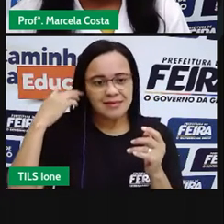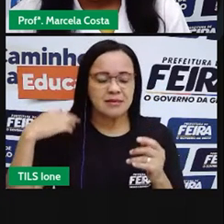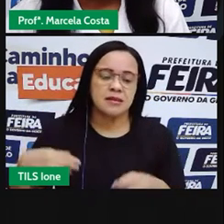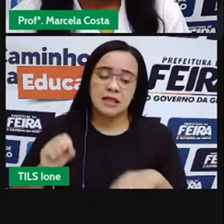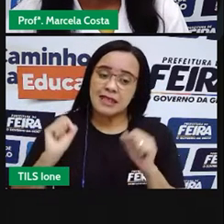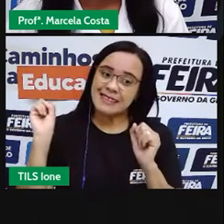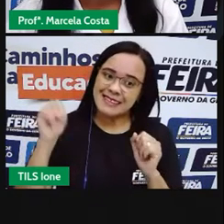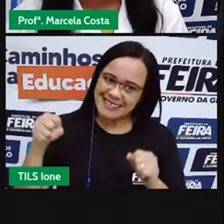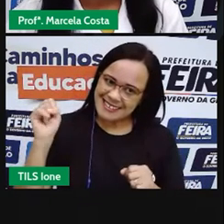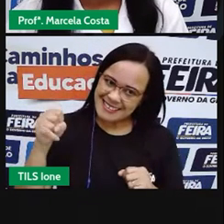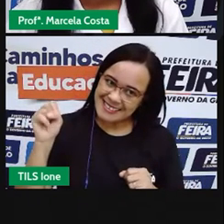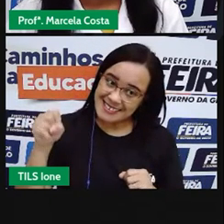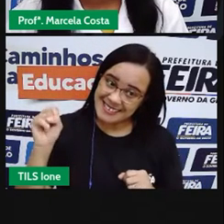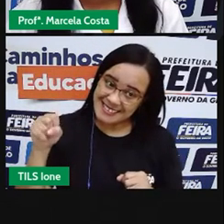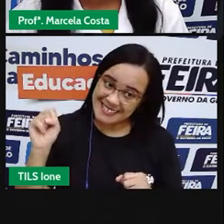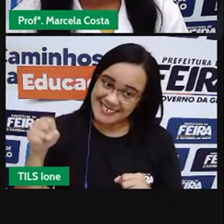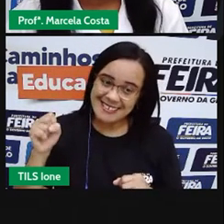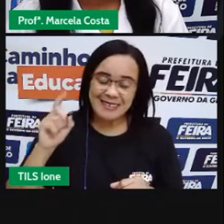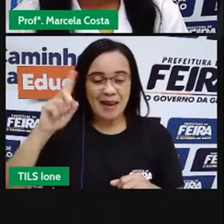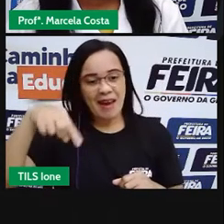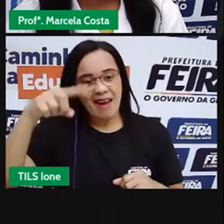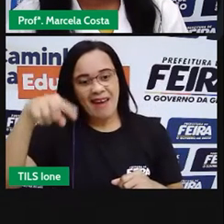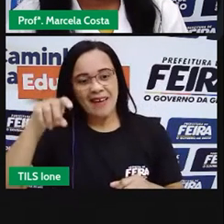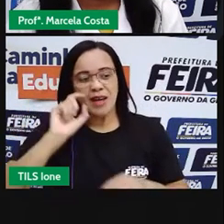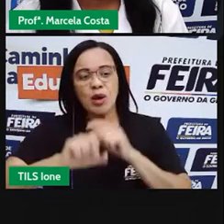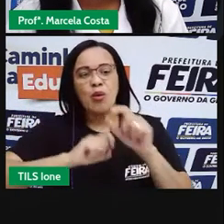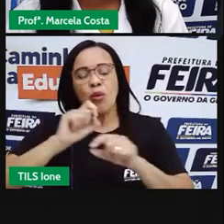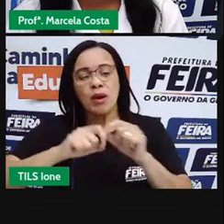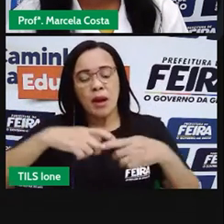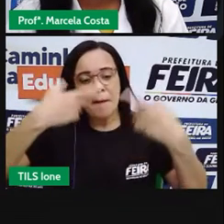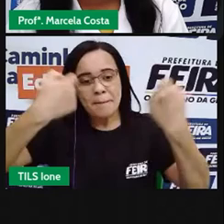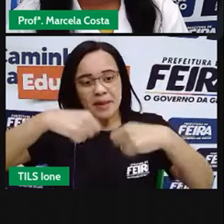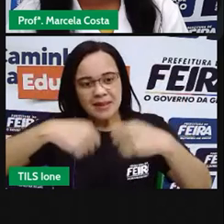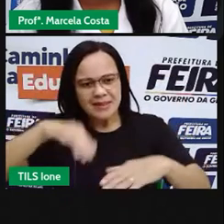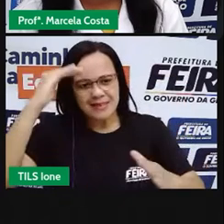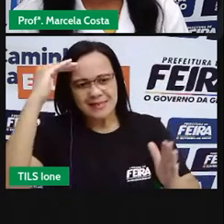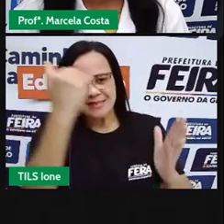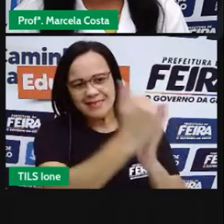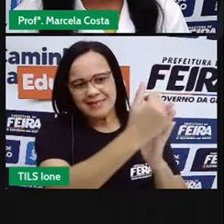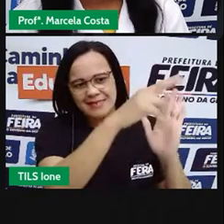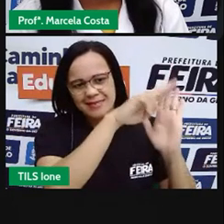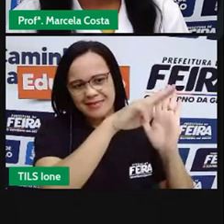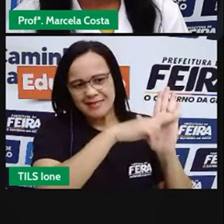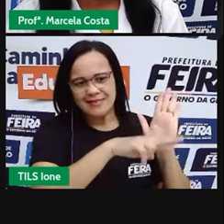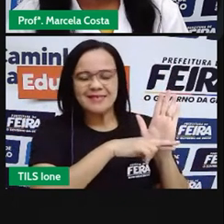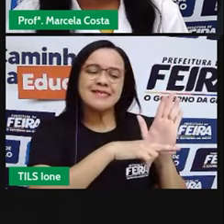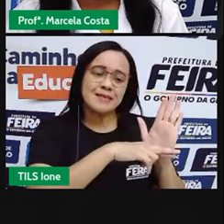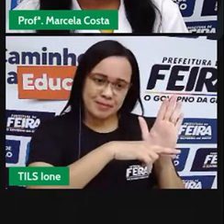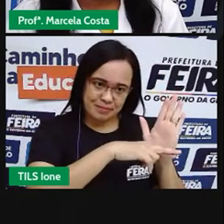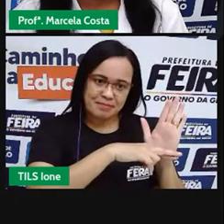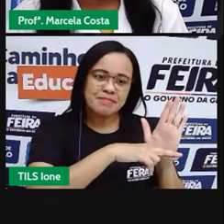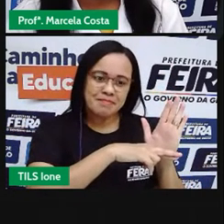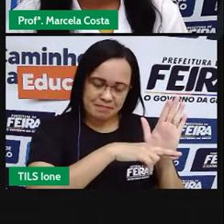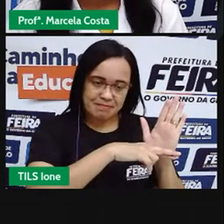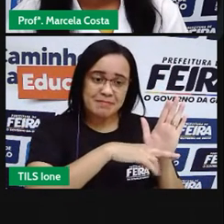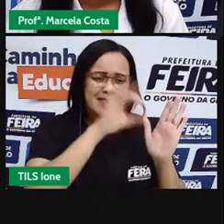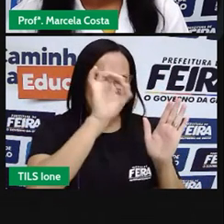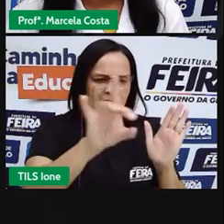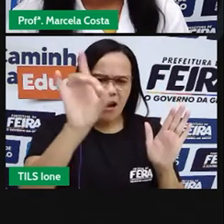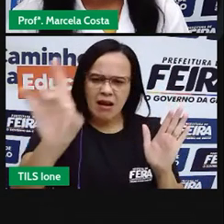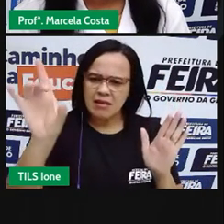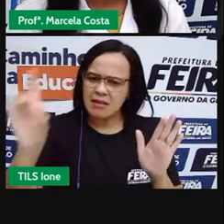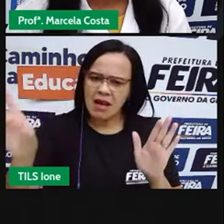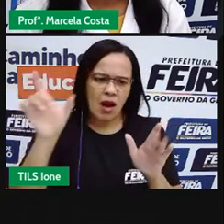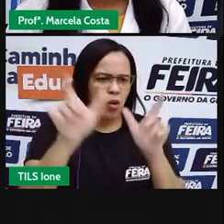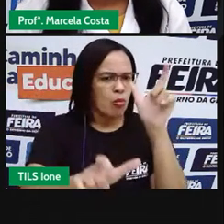e é por isso que existem regras vai fazer suas coisas